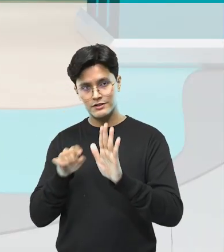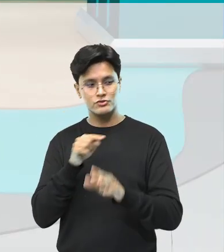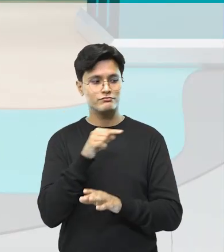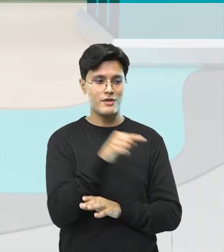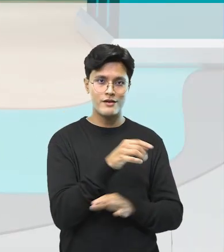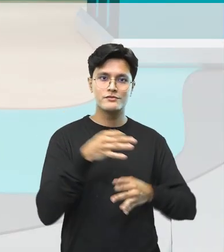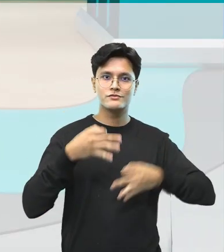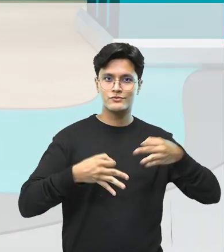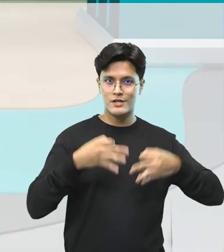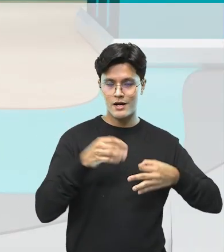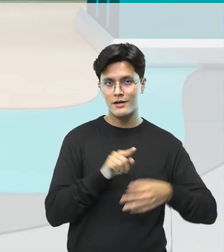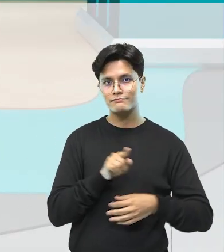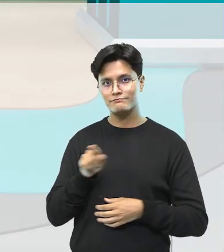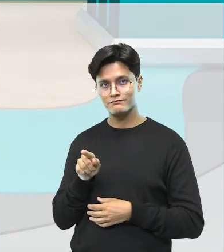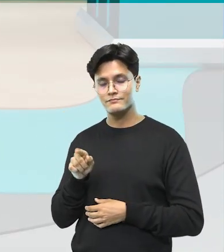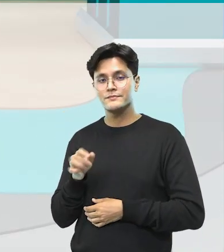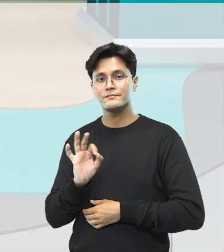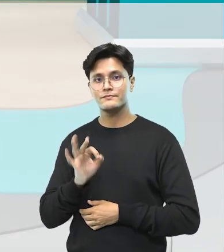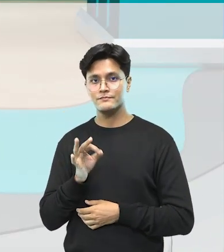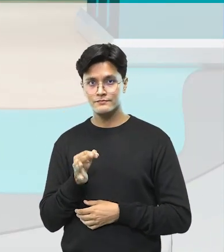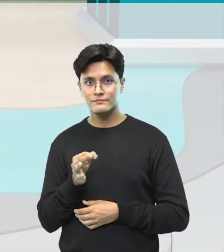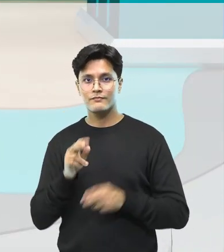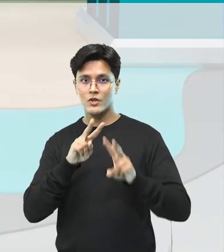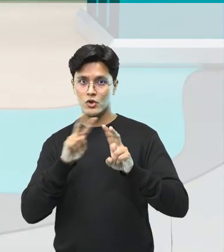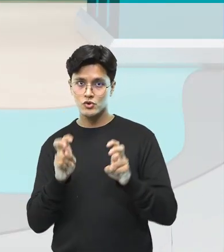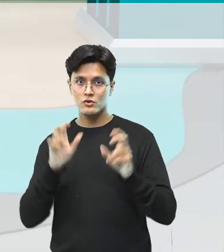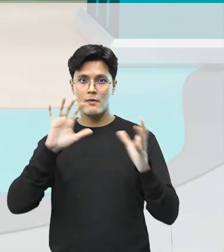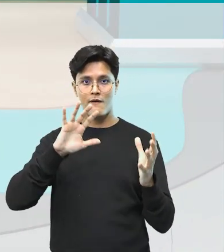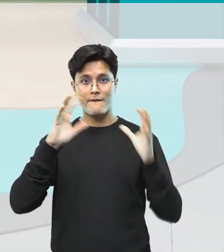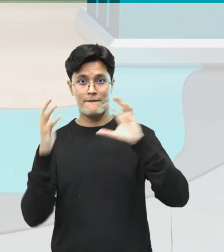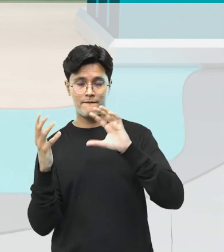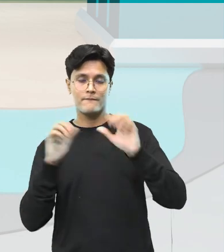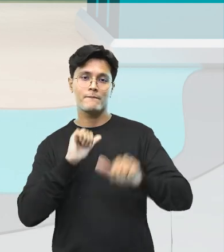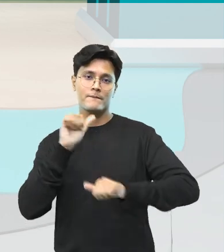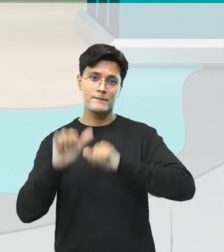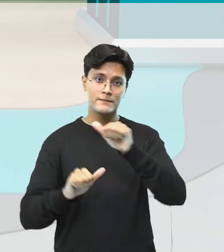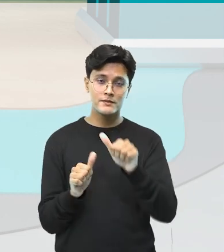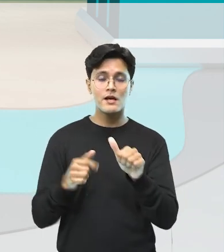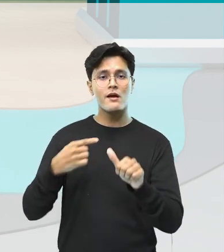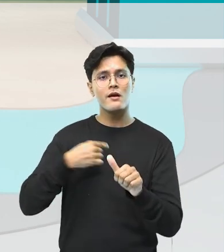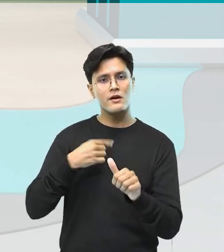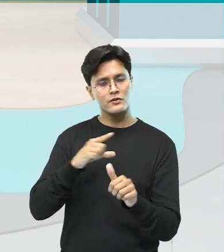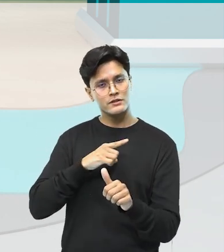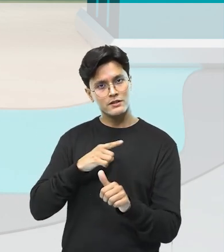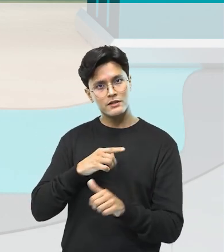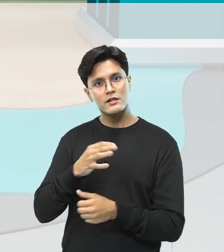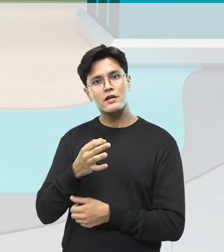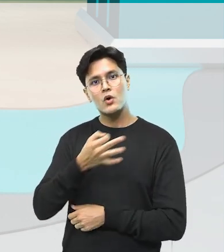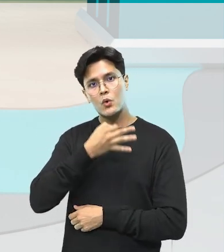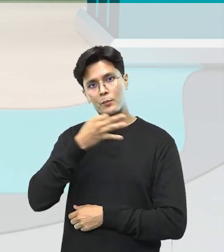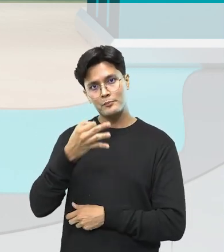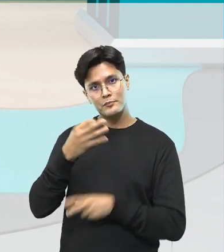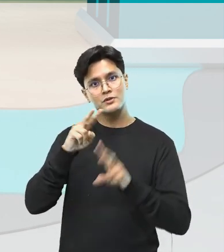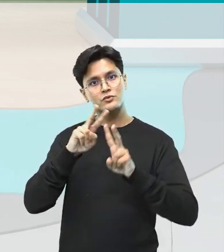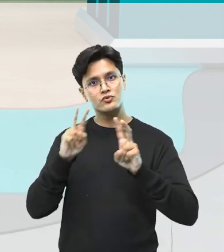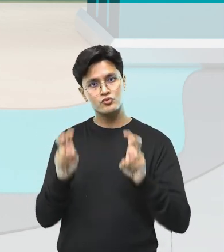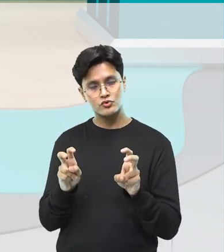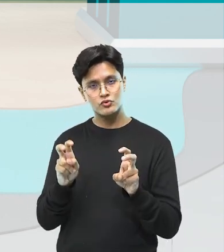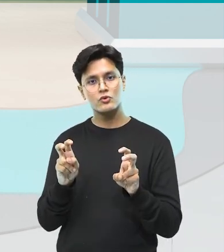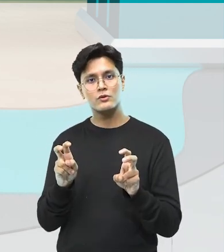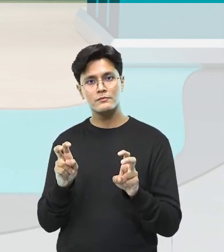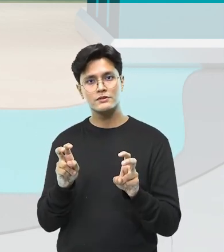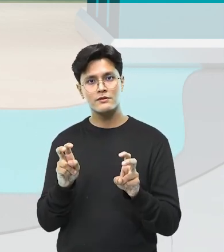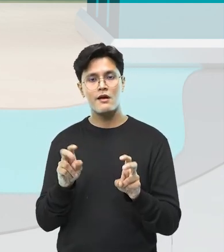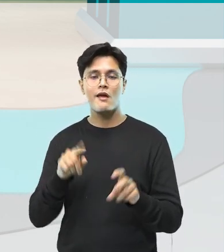a mudança climática, né? Alguém lê o texto e aí tem uma opinião. Assim como eu vou ter a minha opinião sobre, né? É